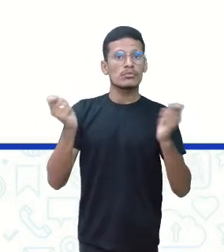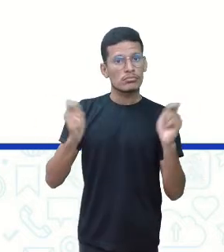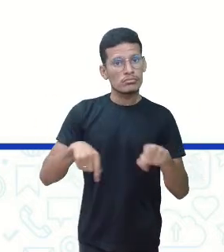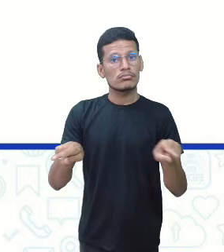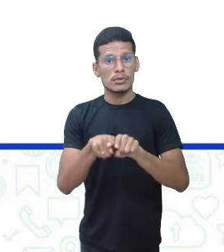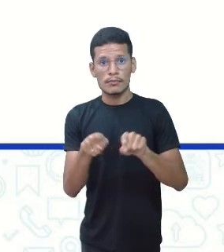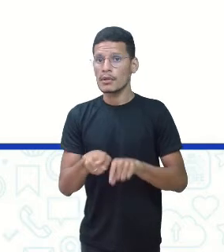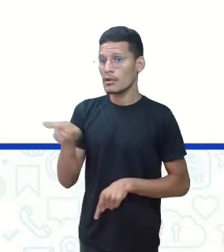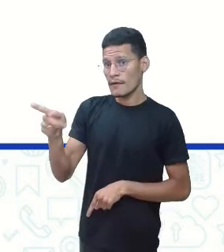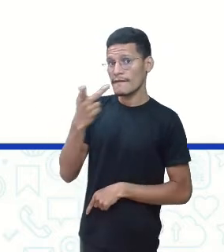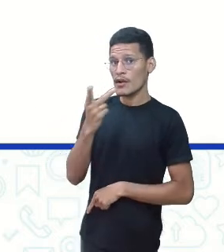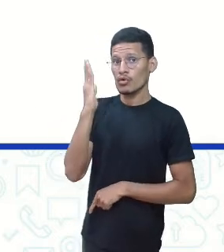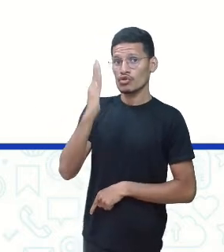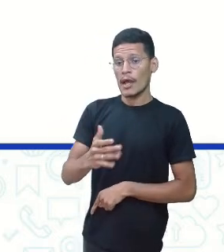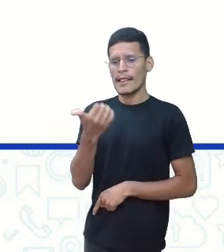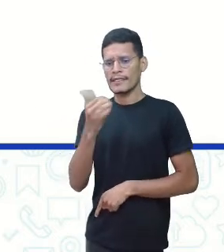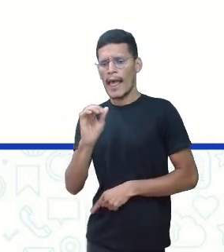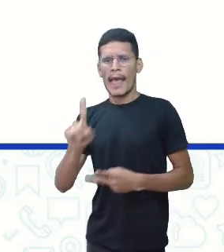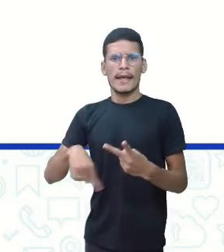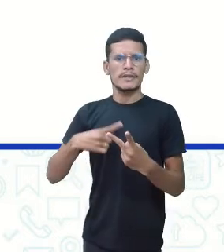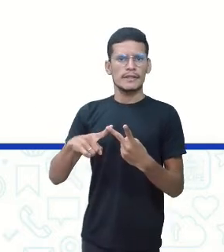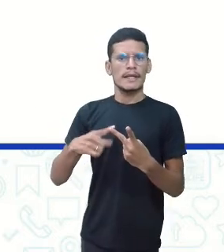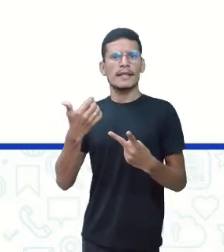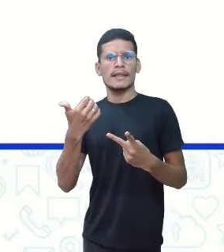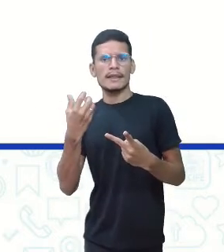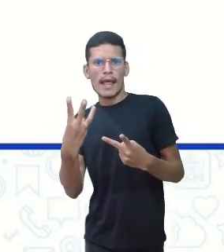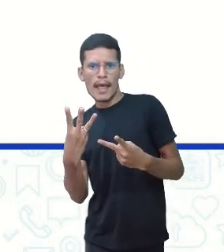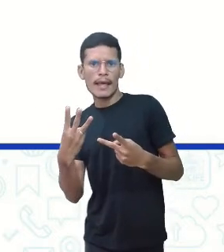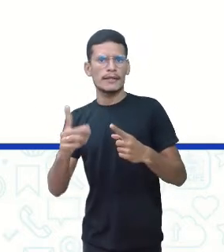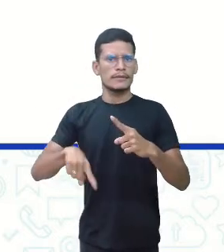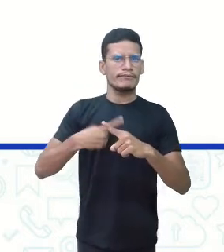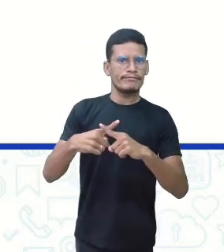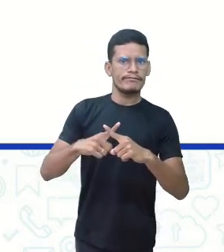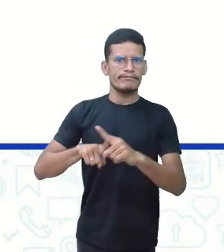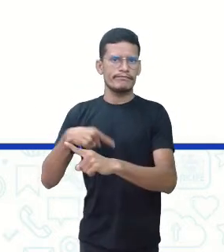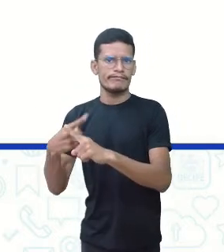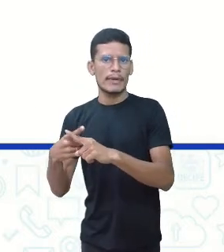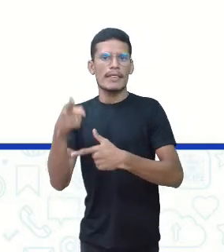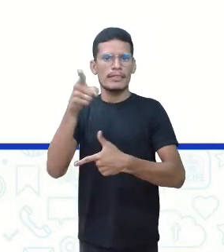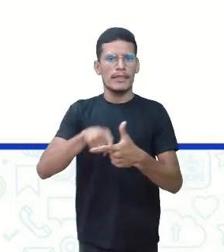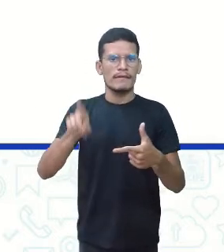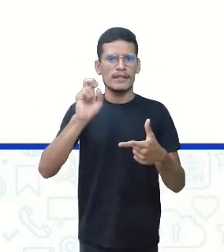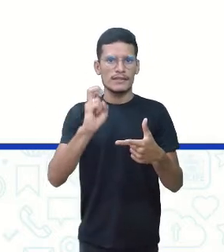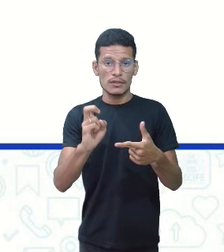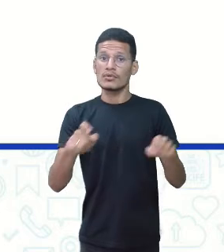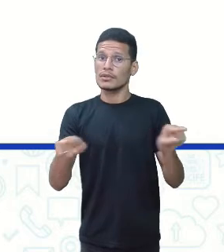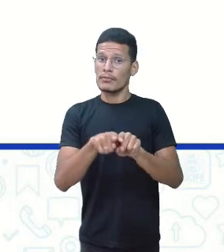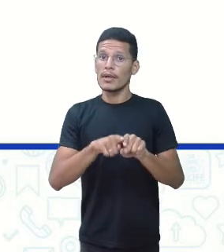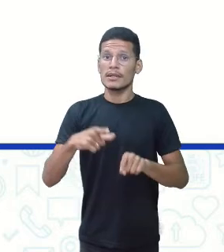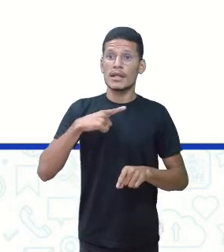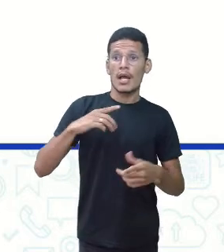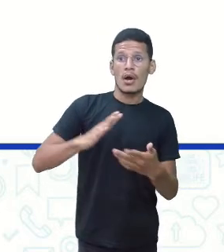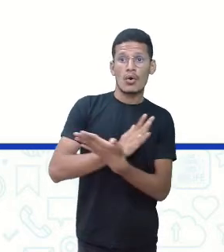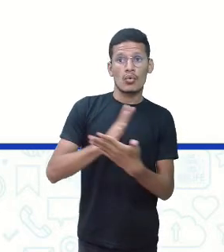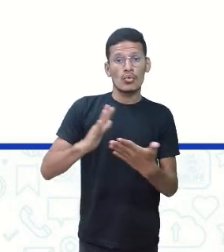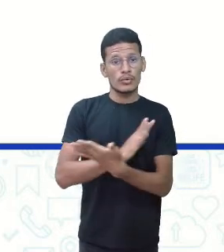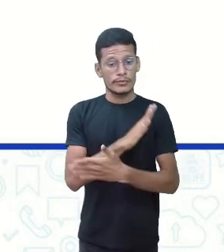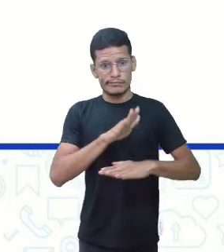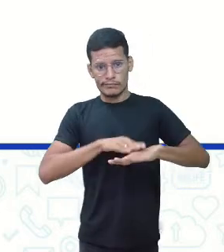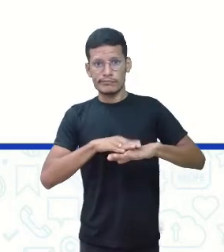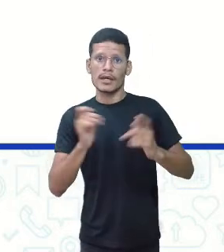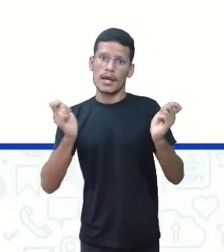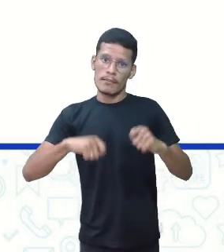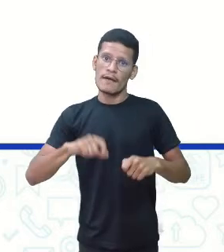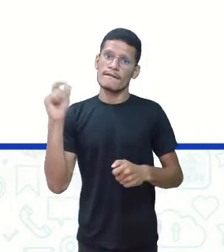10, multiplicar por 3, dividir por 5, então a gente tem várias situações em que a gente pode fazer isso.